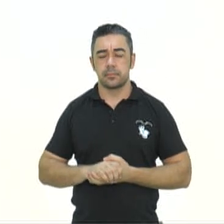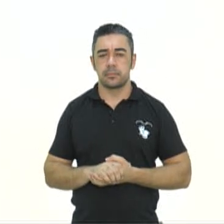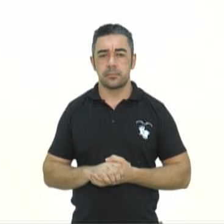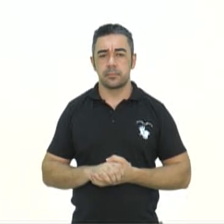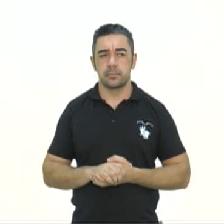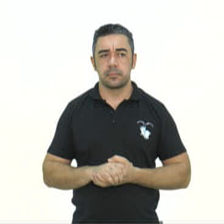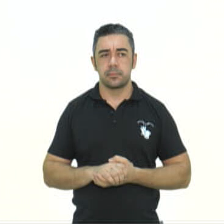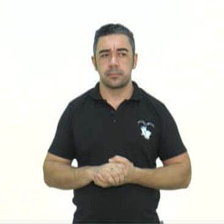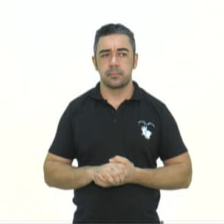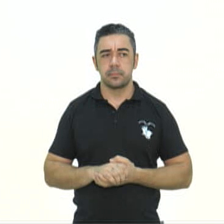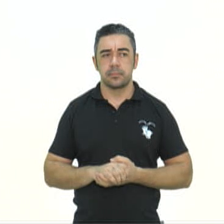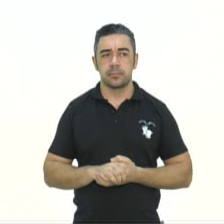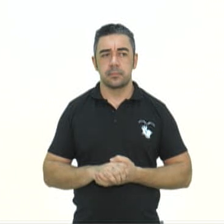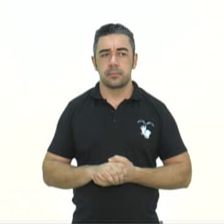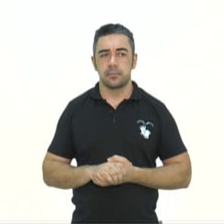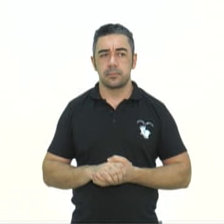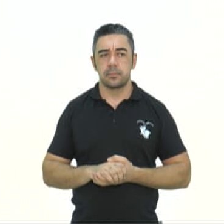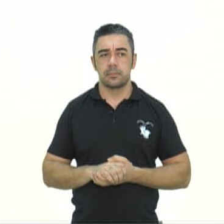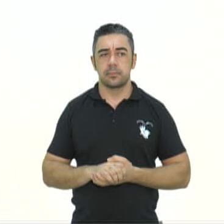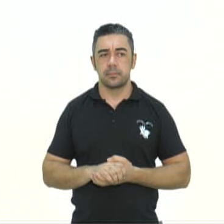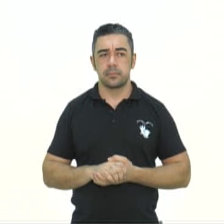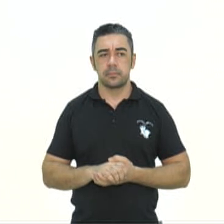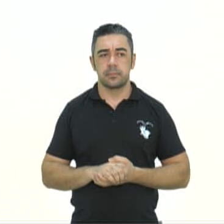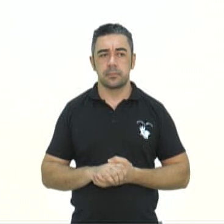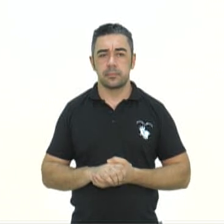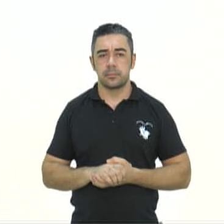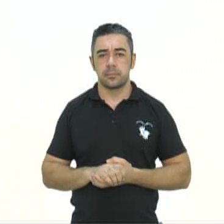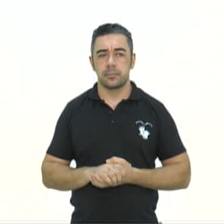mágico es la alteración de la